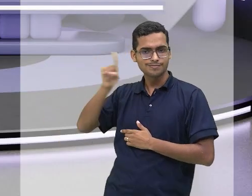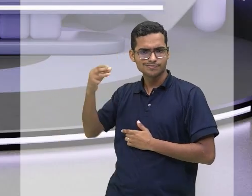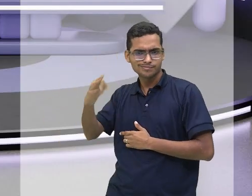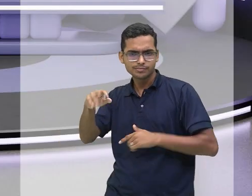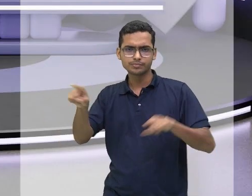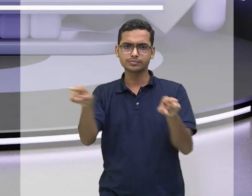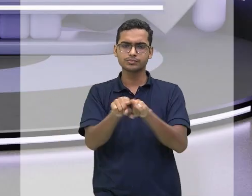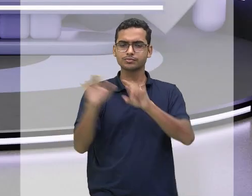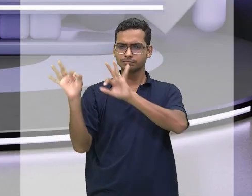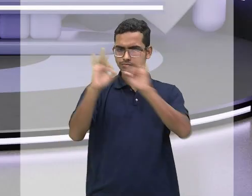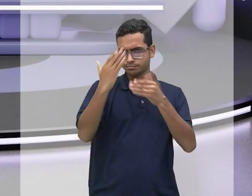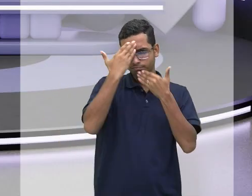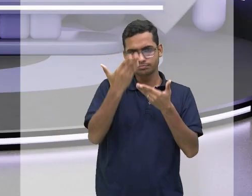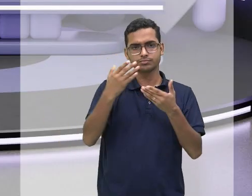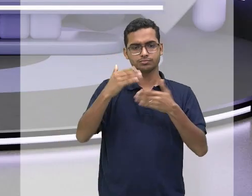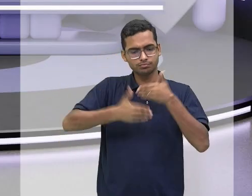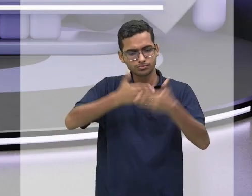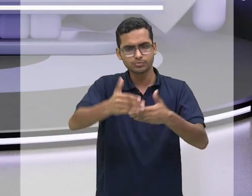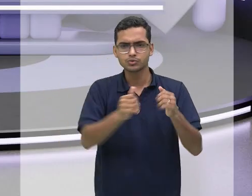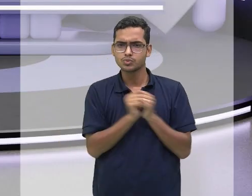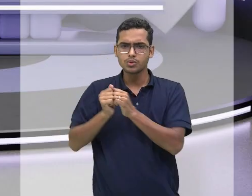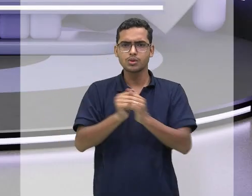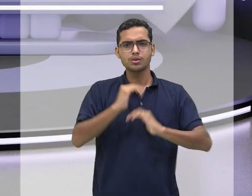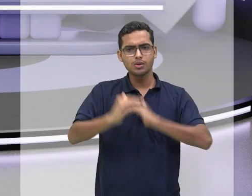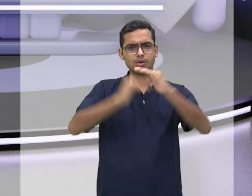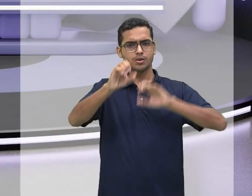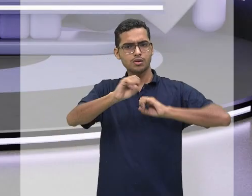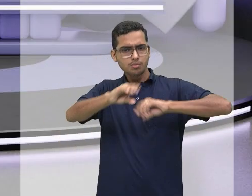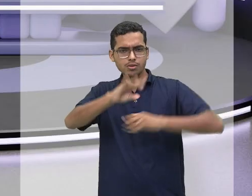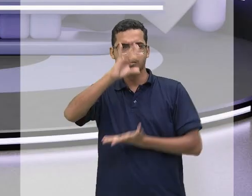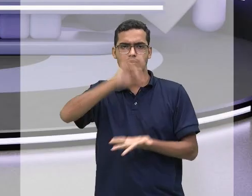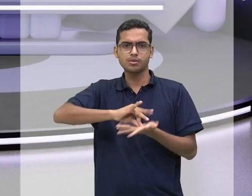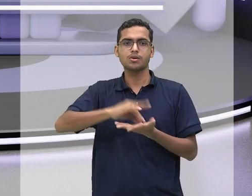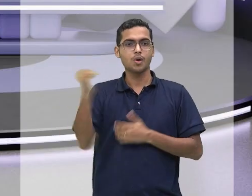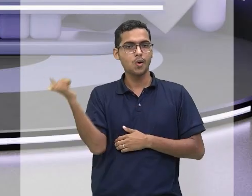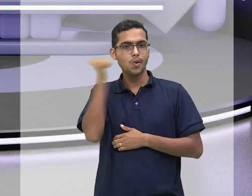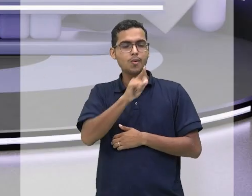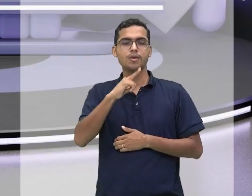acompanhar até aqui e vamos juntos construir de maneira